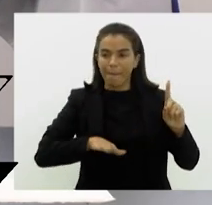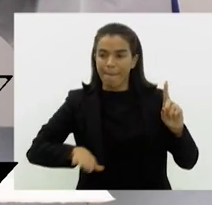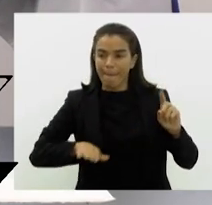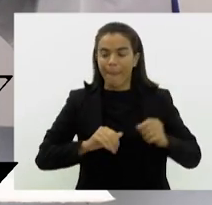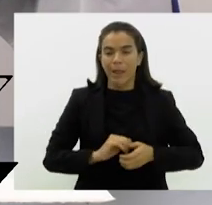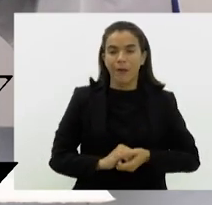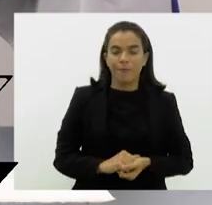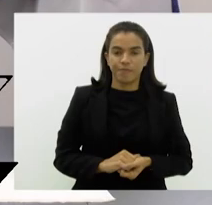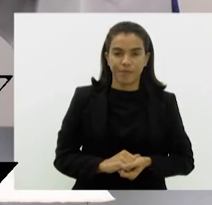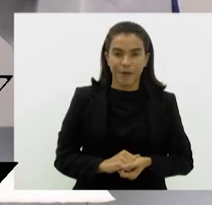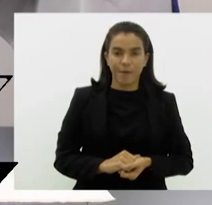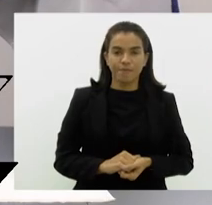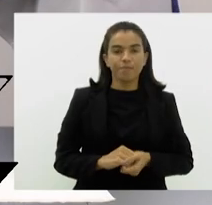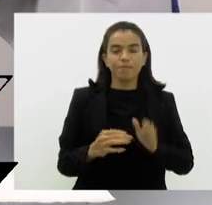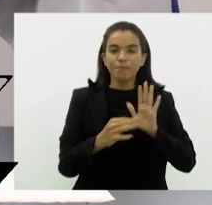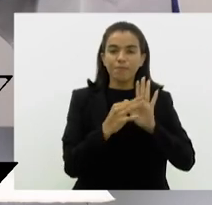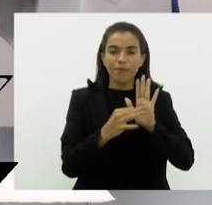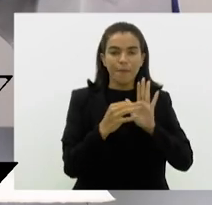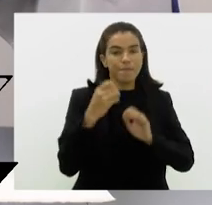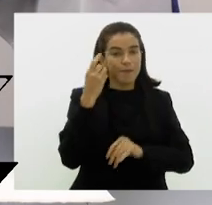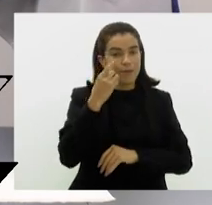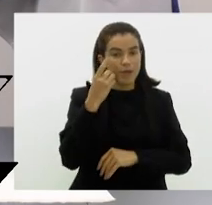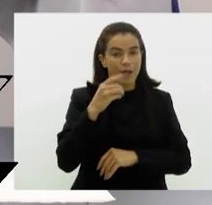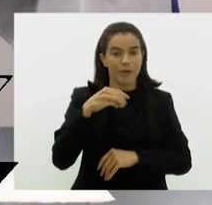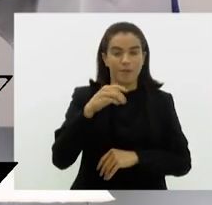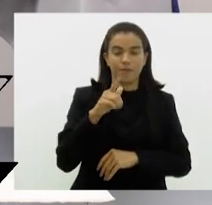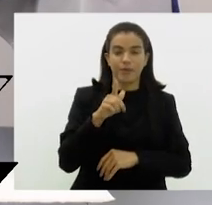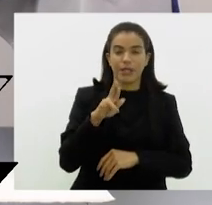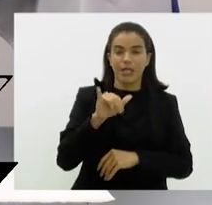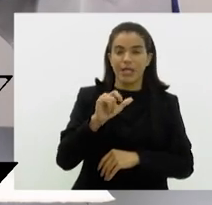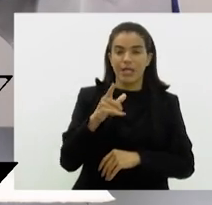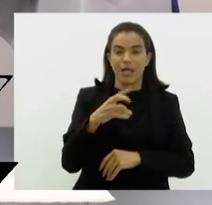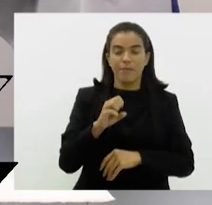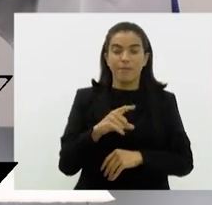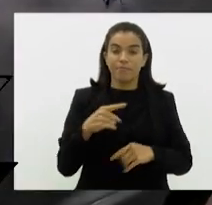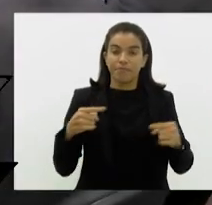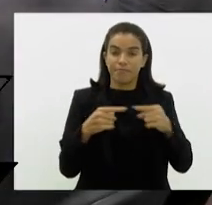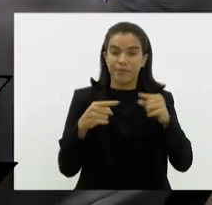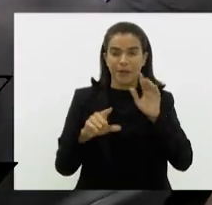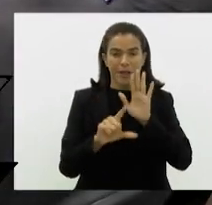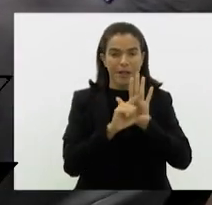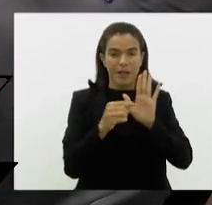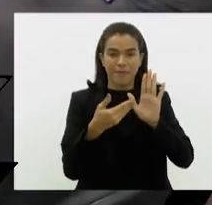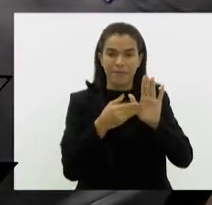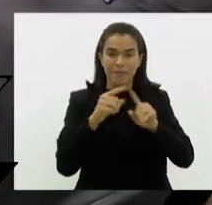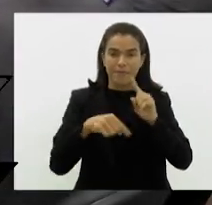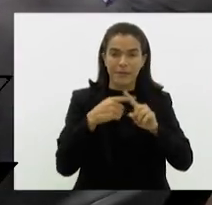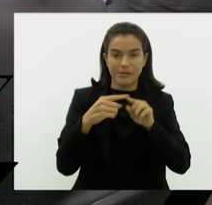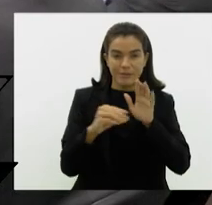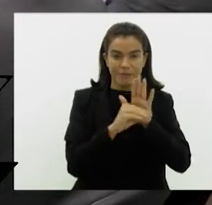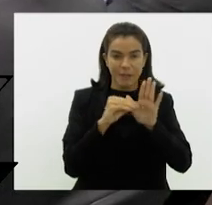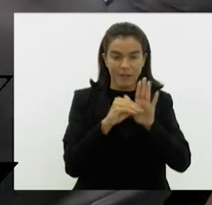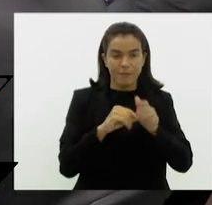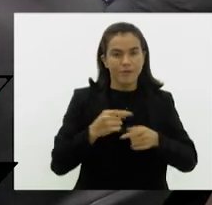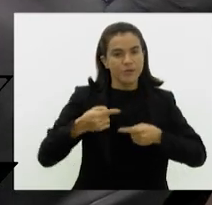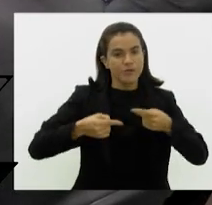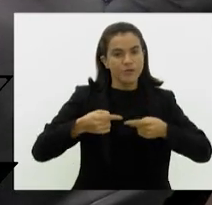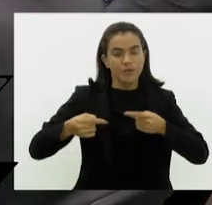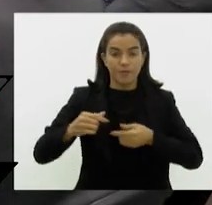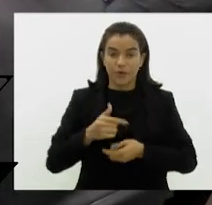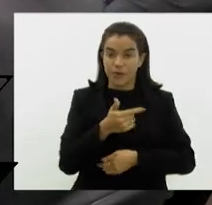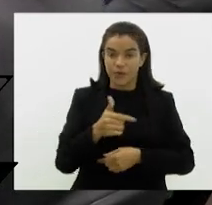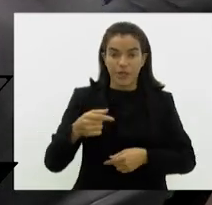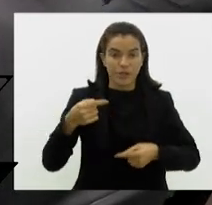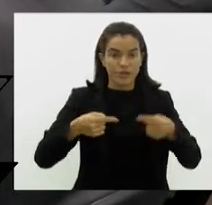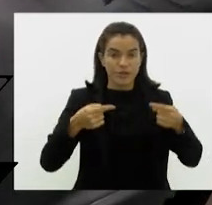menciona. Para aparecer, deputado Guilherme Delaroli. Senhor presidente, pela legalidade com emendas. Em discussão, não havendo